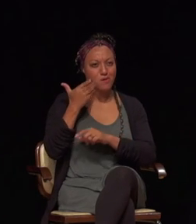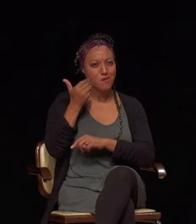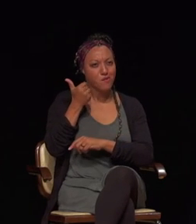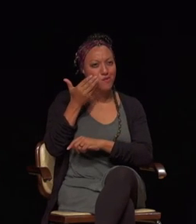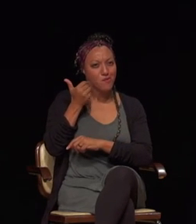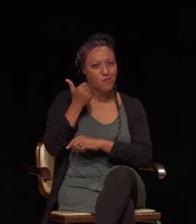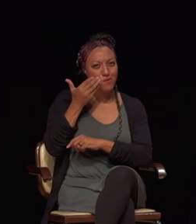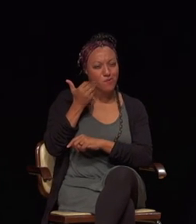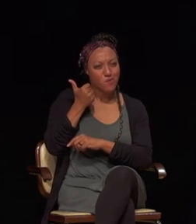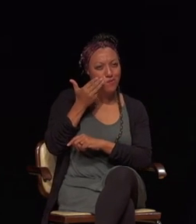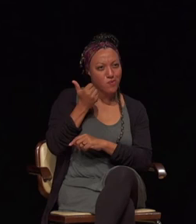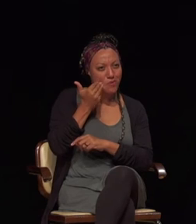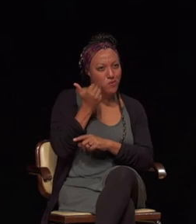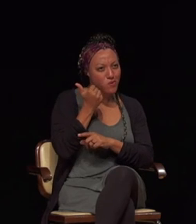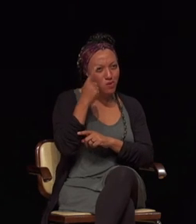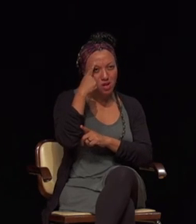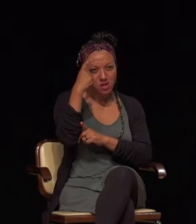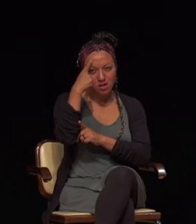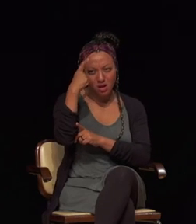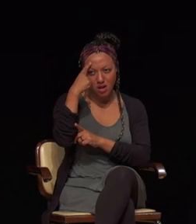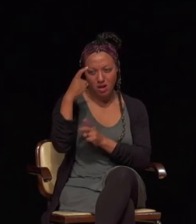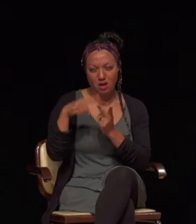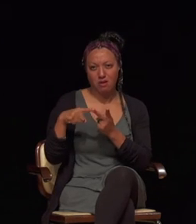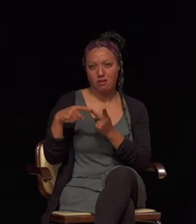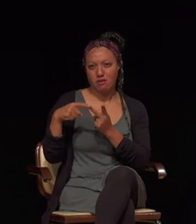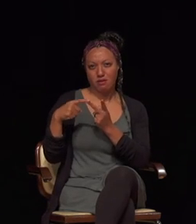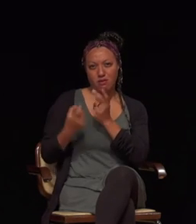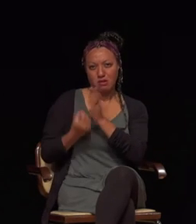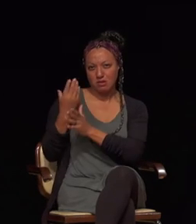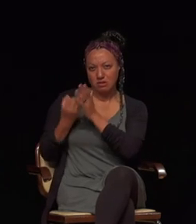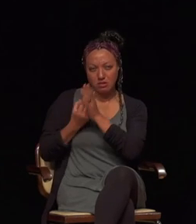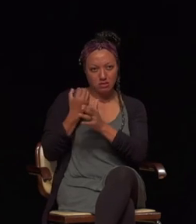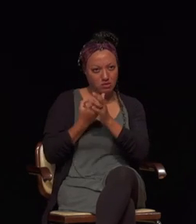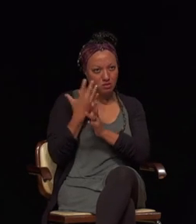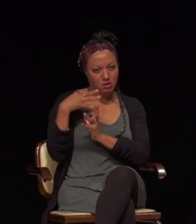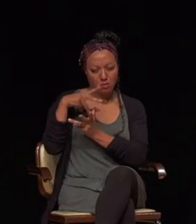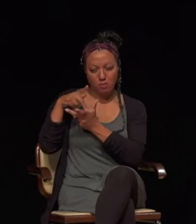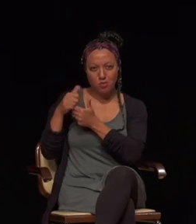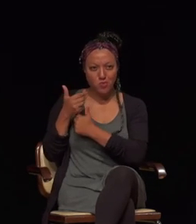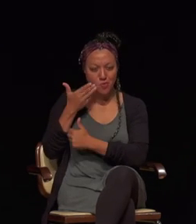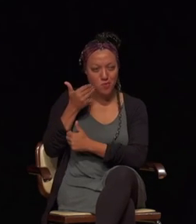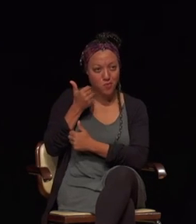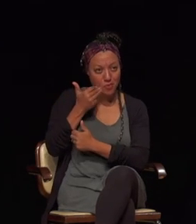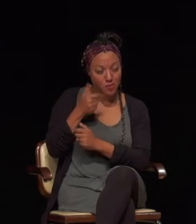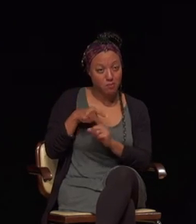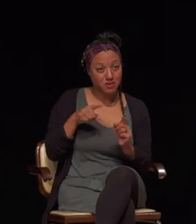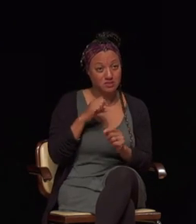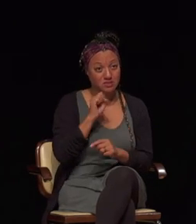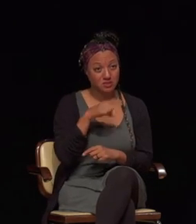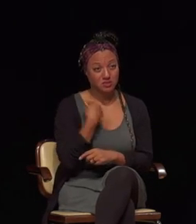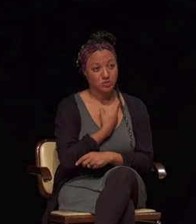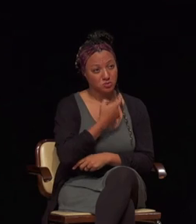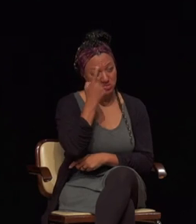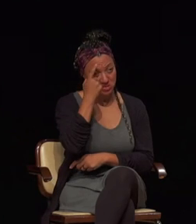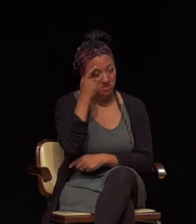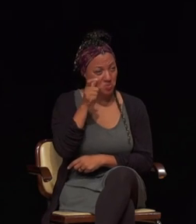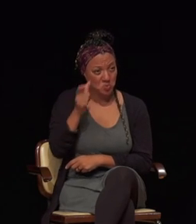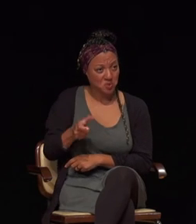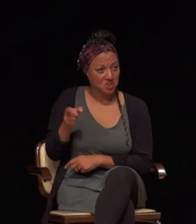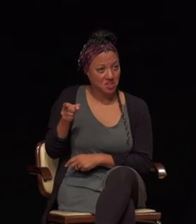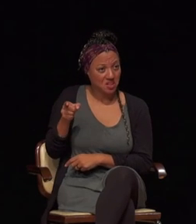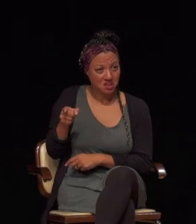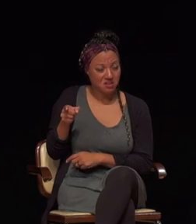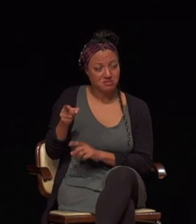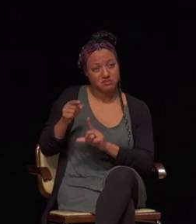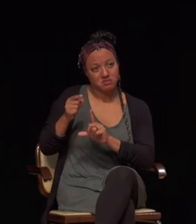bagagem das suas ideias das suas concepções dos seus mundos Mas se nós pensarmos que não interessa a